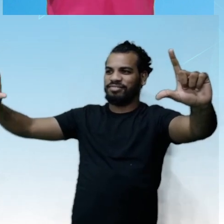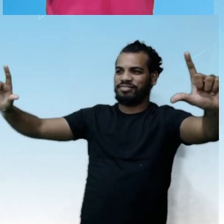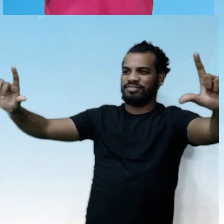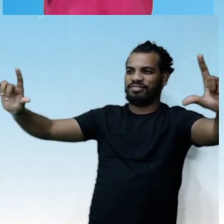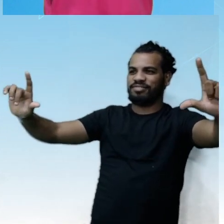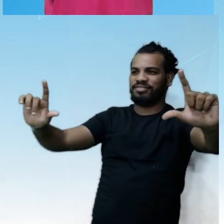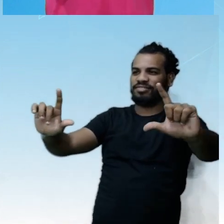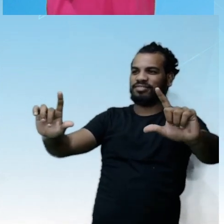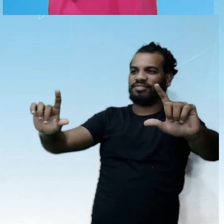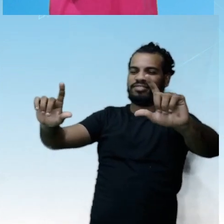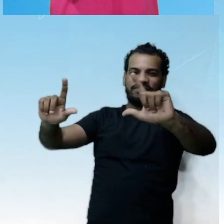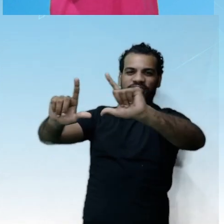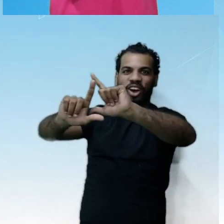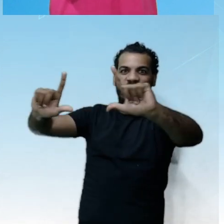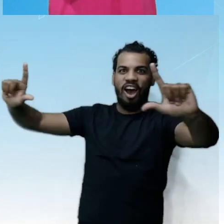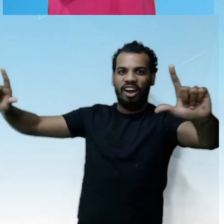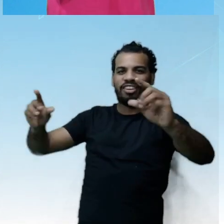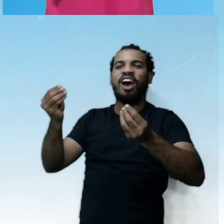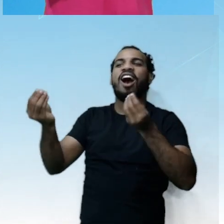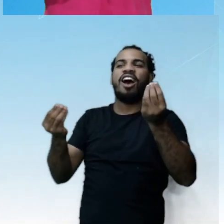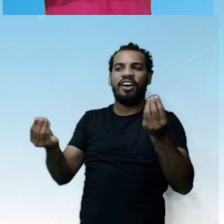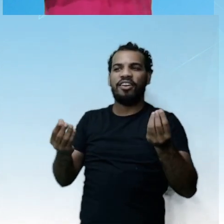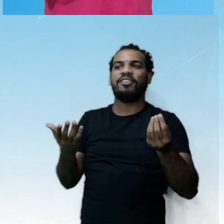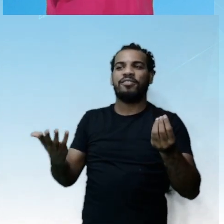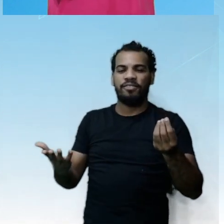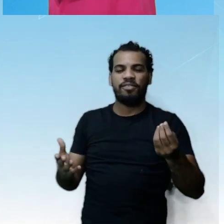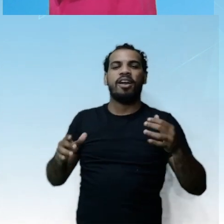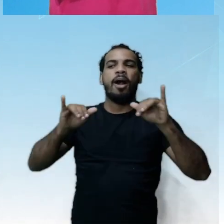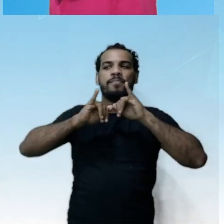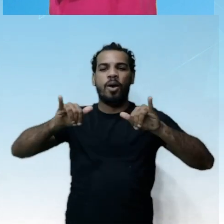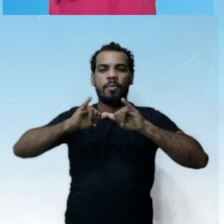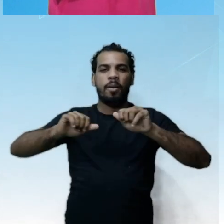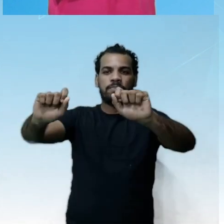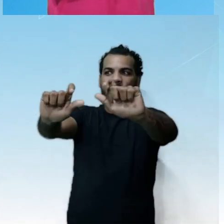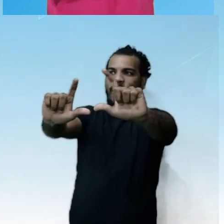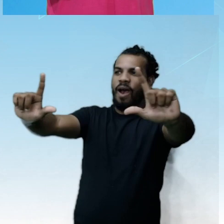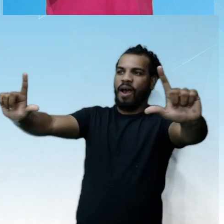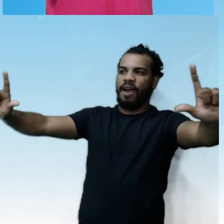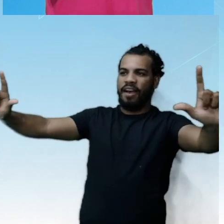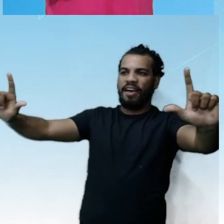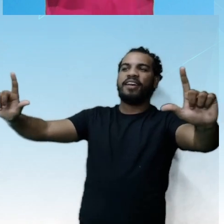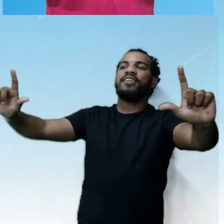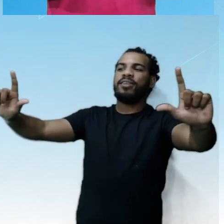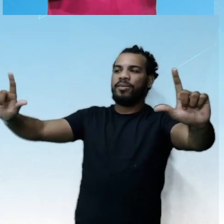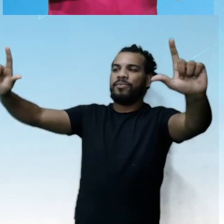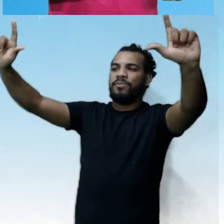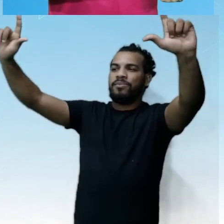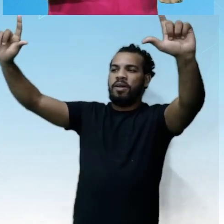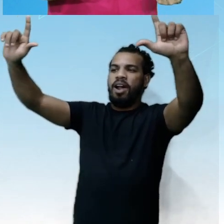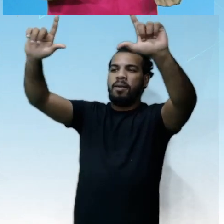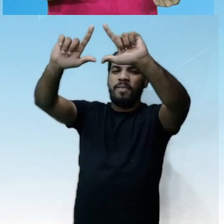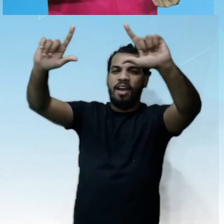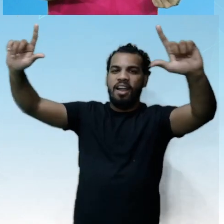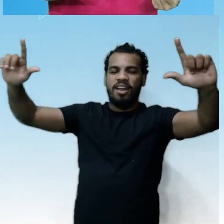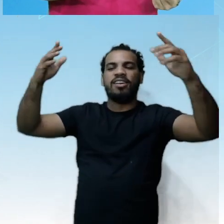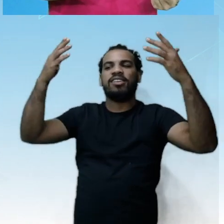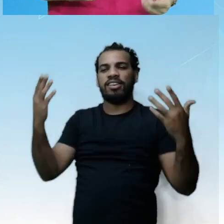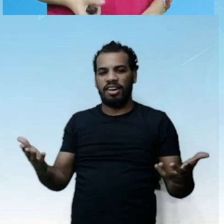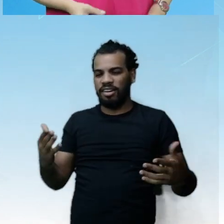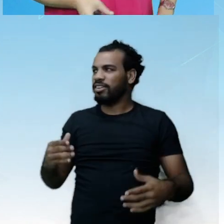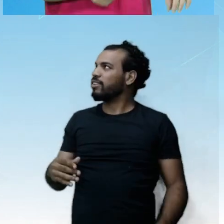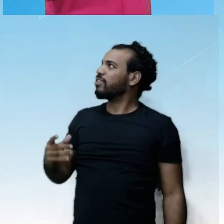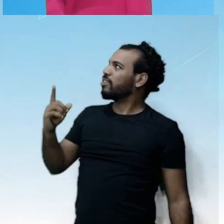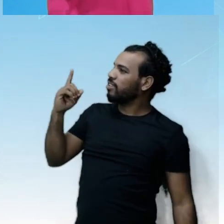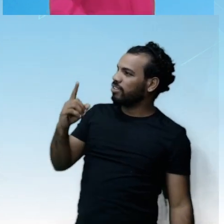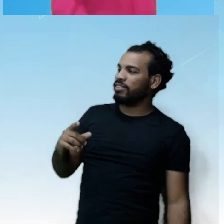outdoor é o suporte, a propaganda aí, certo? É justamente o que? O gênero.